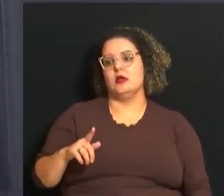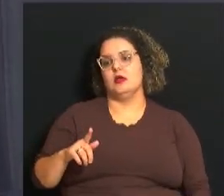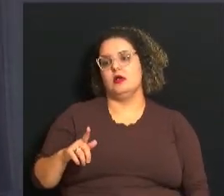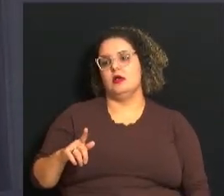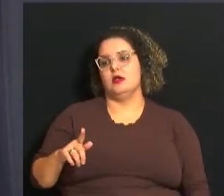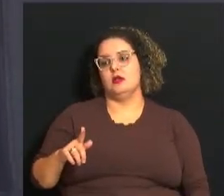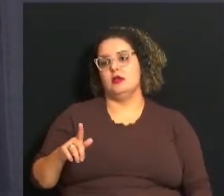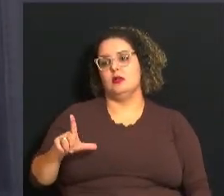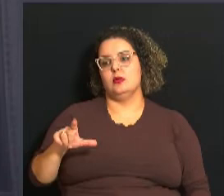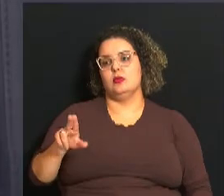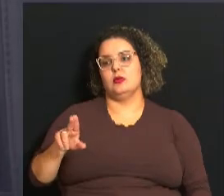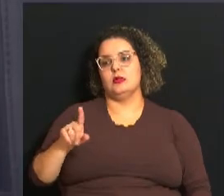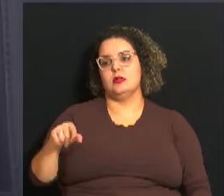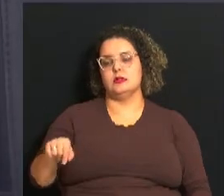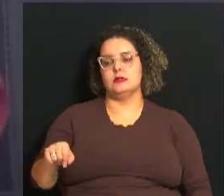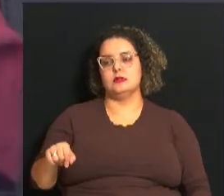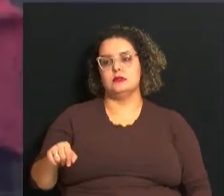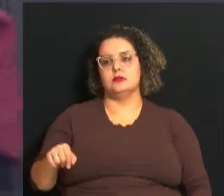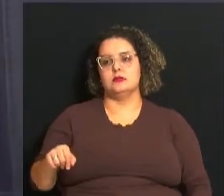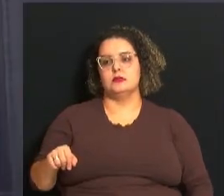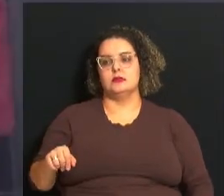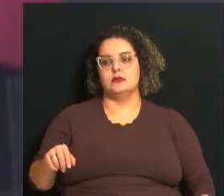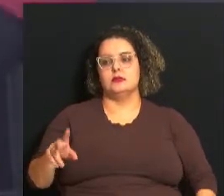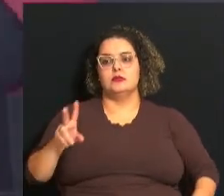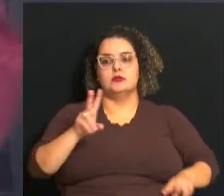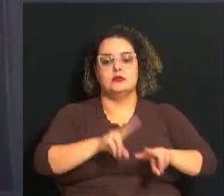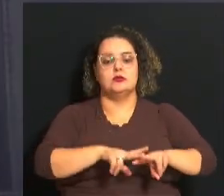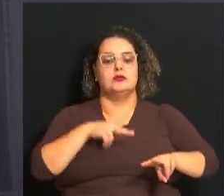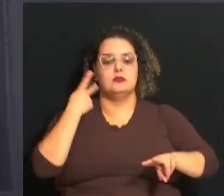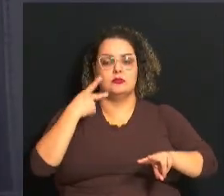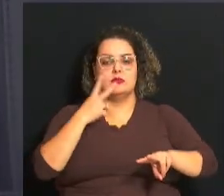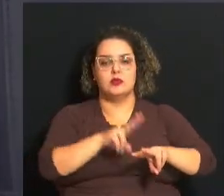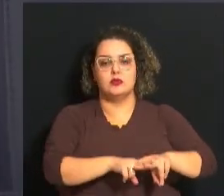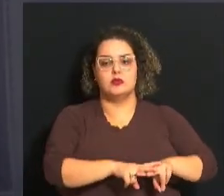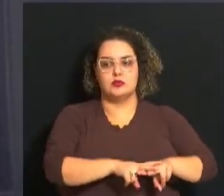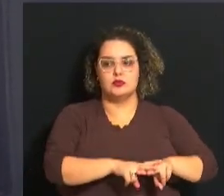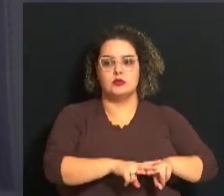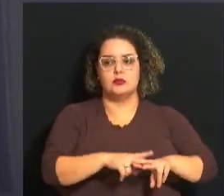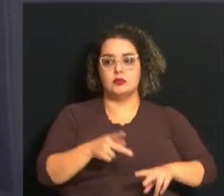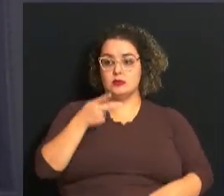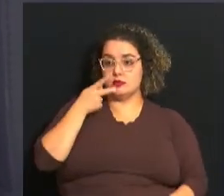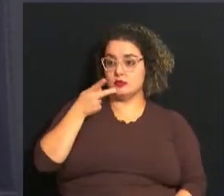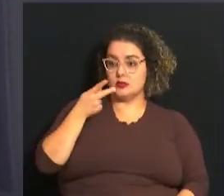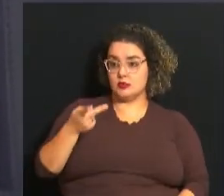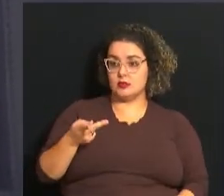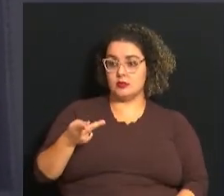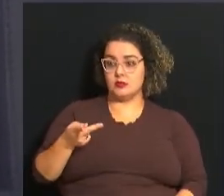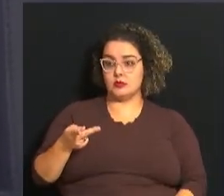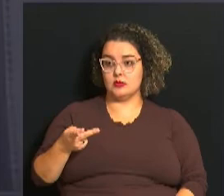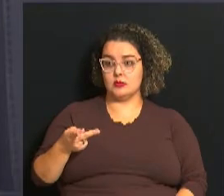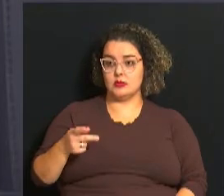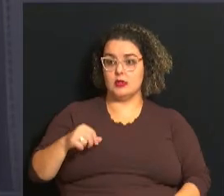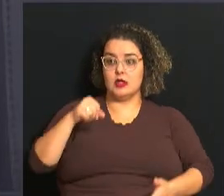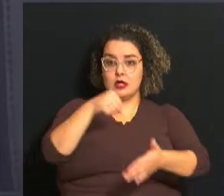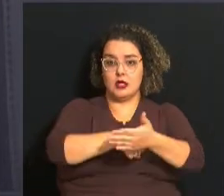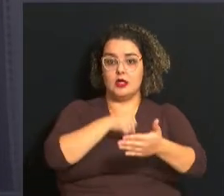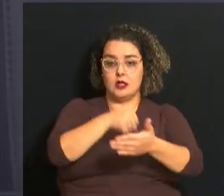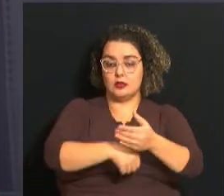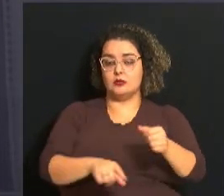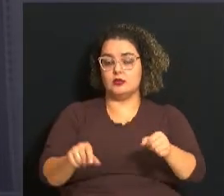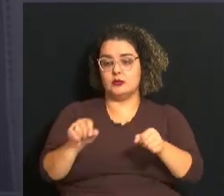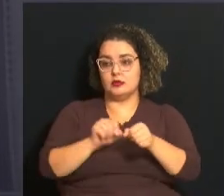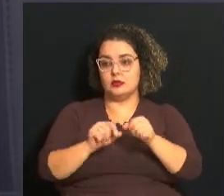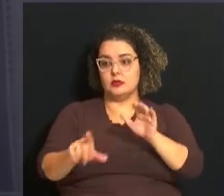né da dos presos políticos e que tanta contribuição deu ele sempre falava o seguinte tem grupo chamava luta faz a lei é